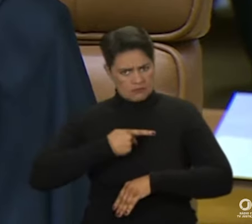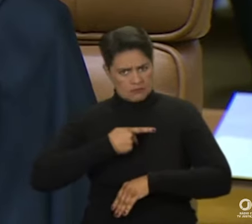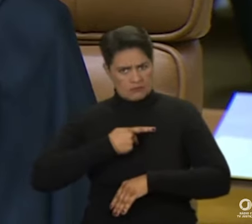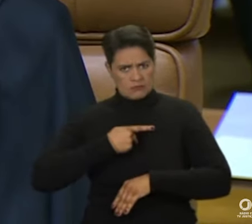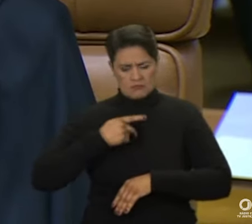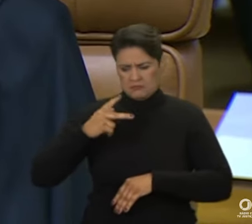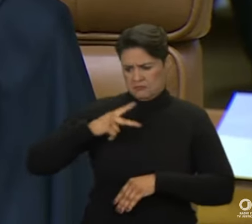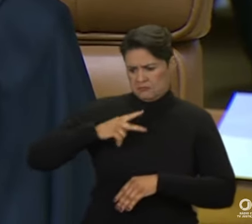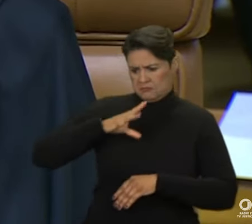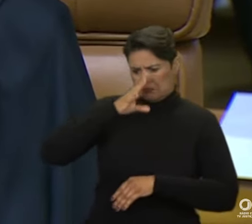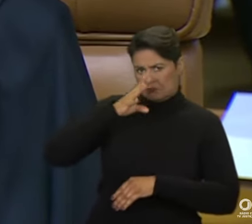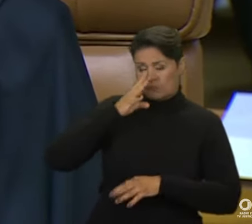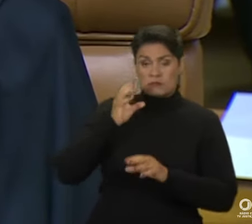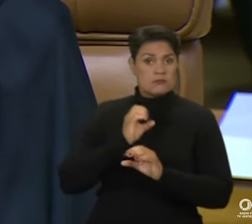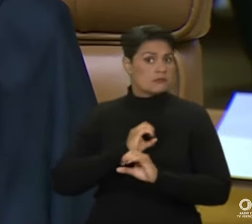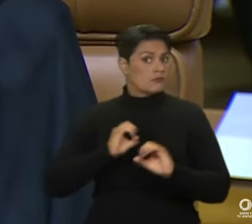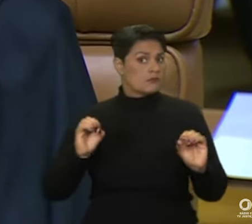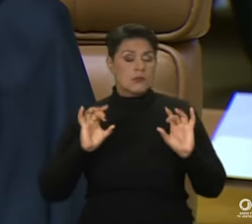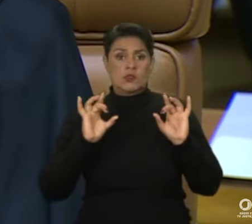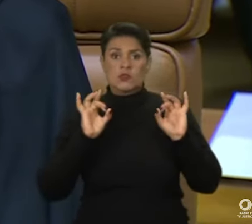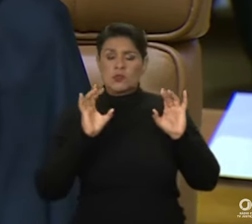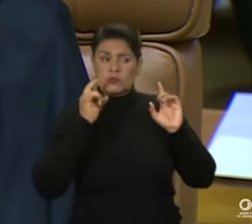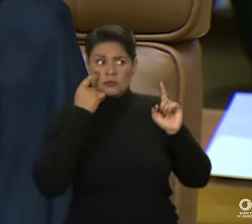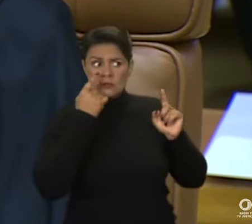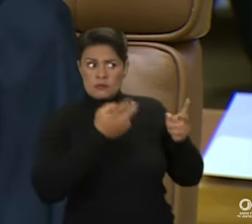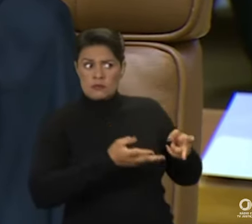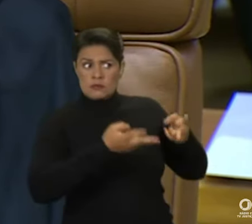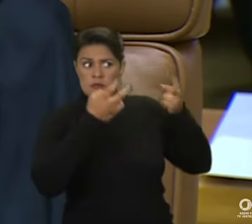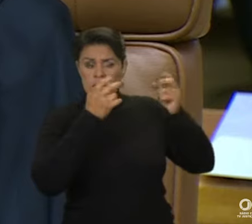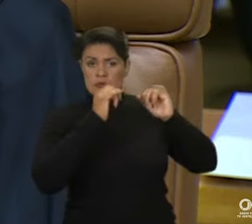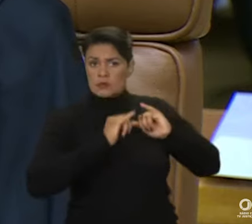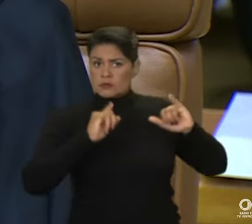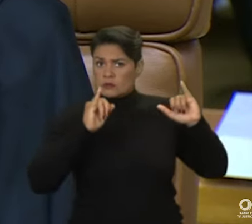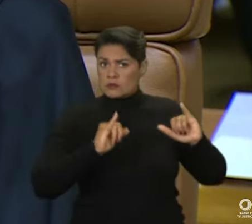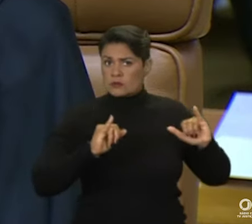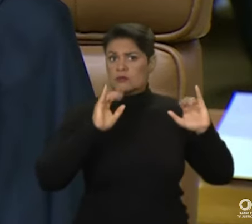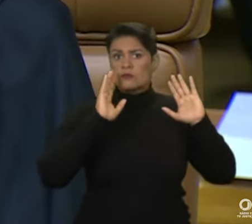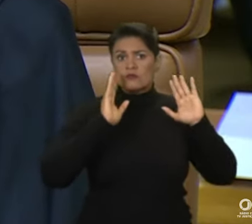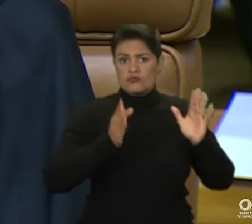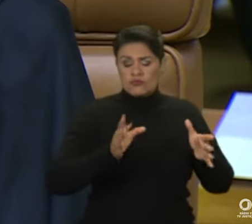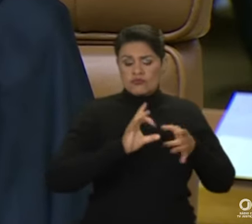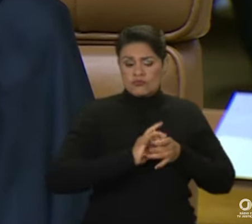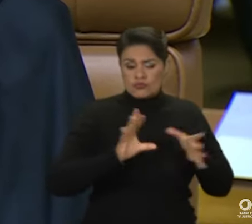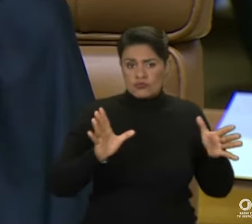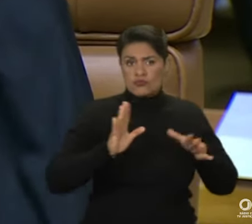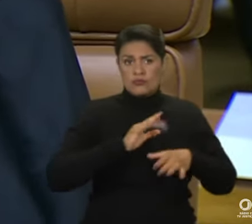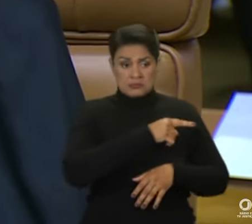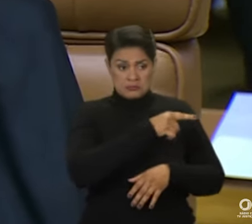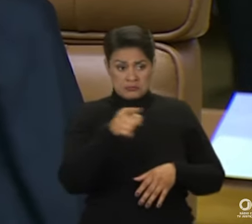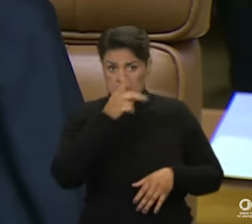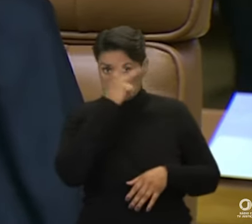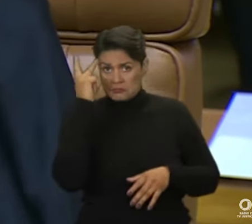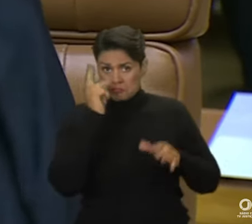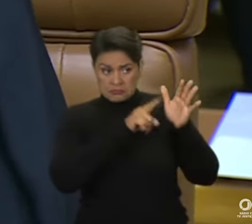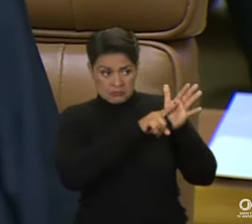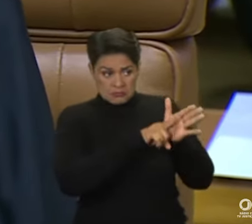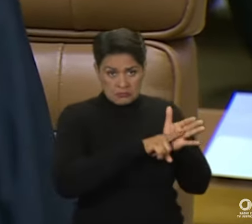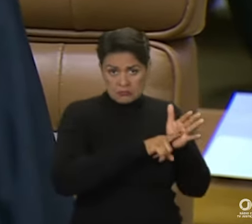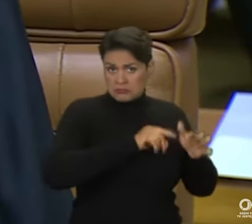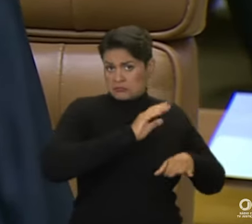levantamentos apenas identificaram notícias públicas divulgadas voluntariamente pelos investigados em suas redes